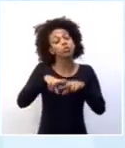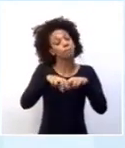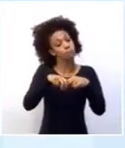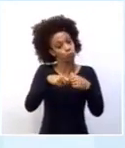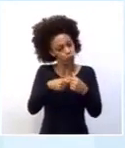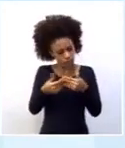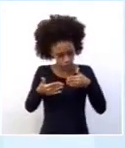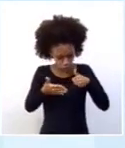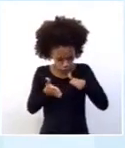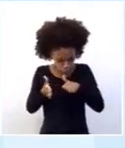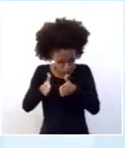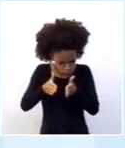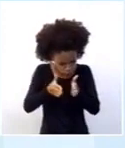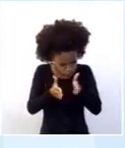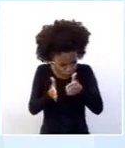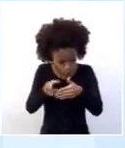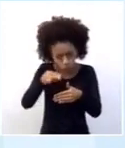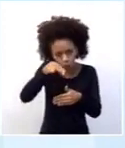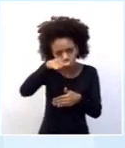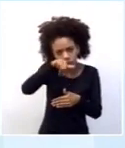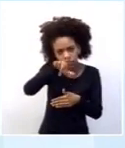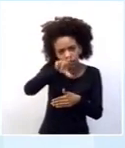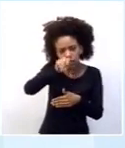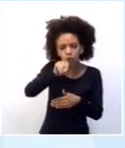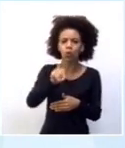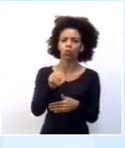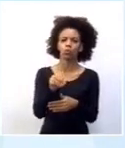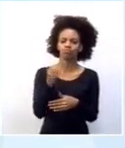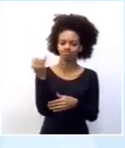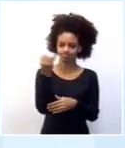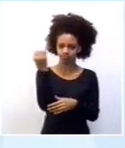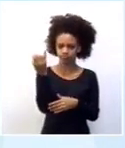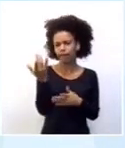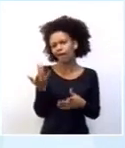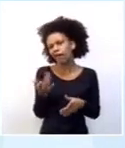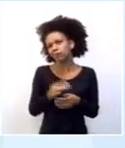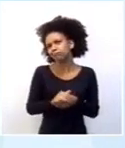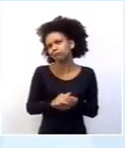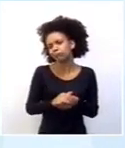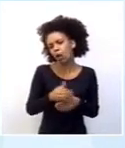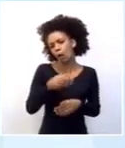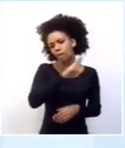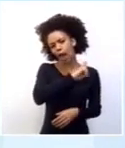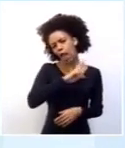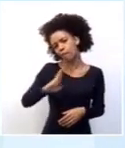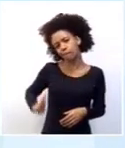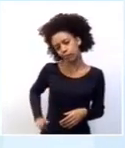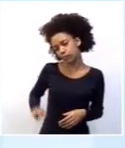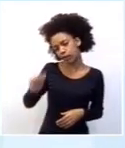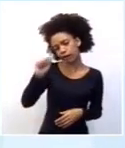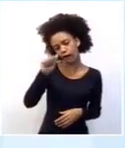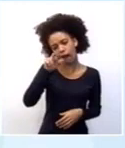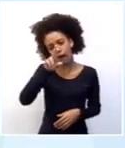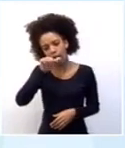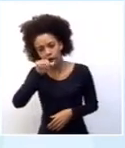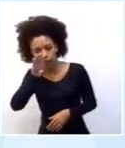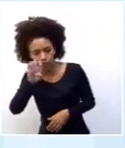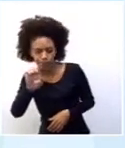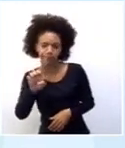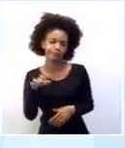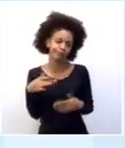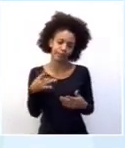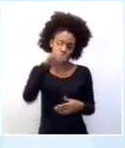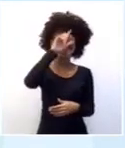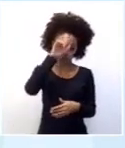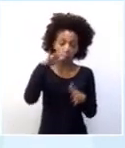dádiva do Nilo. E aqui a gente tem já o nome atual, né? República Árabe do Egito. Vamos então começar a falar